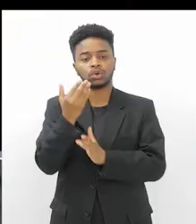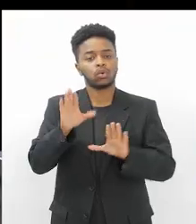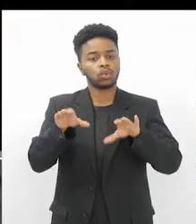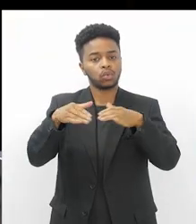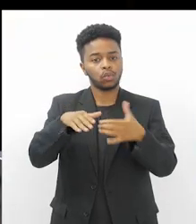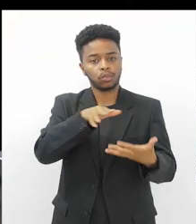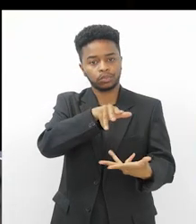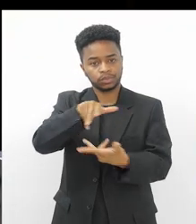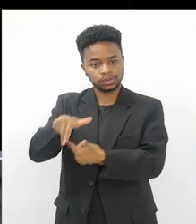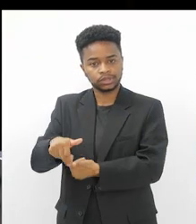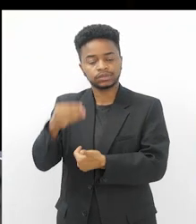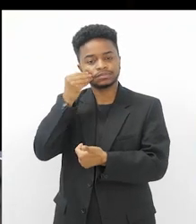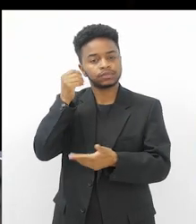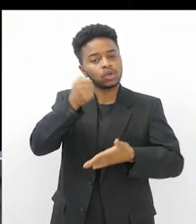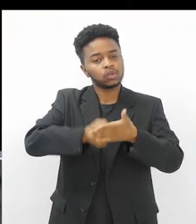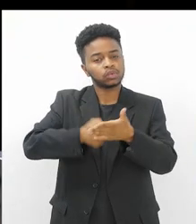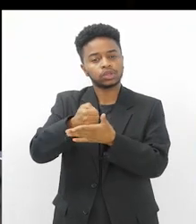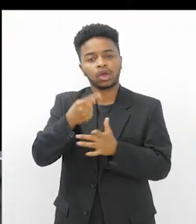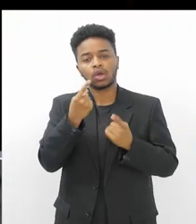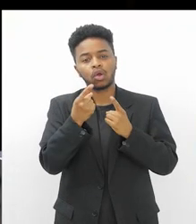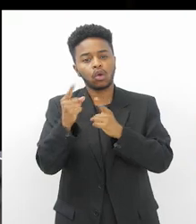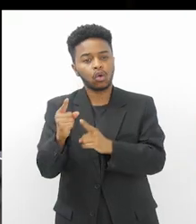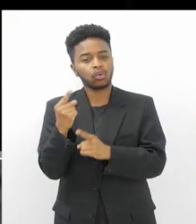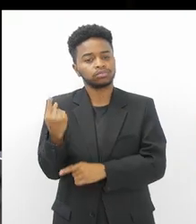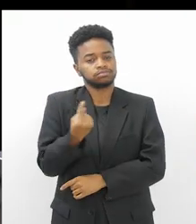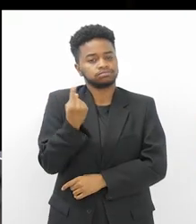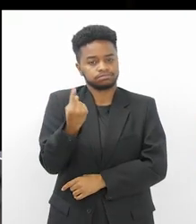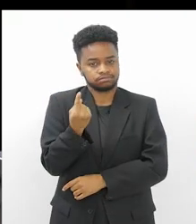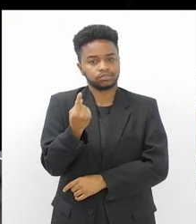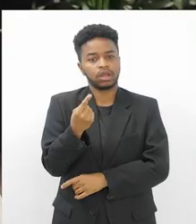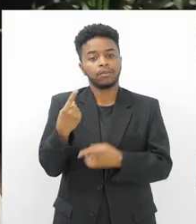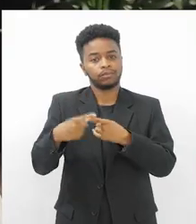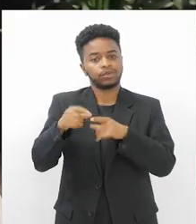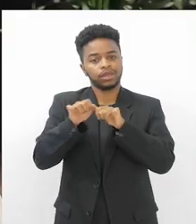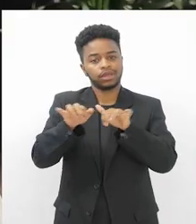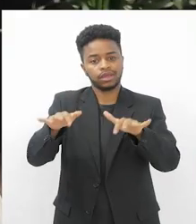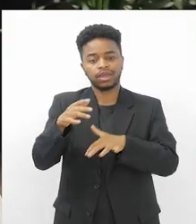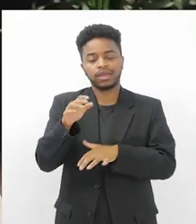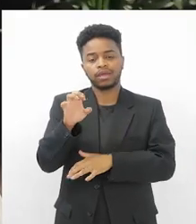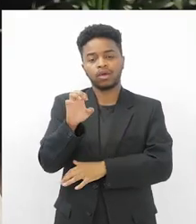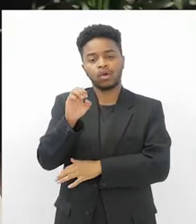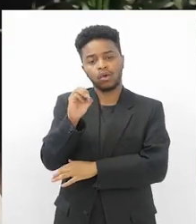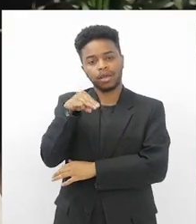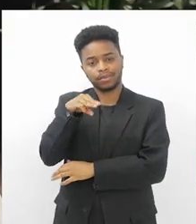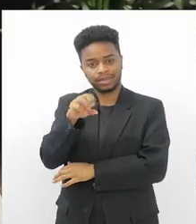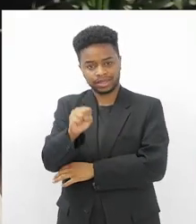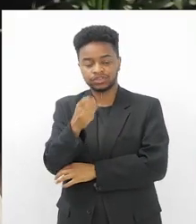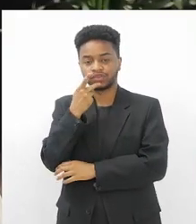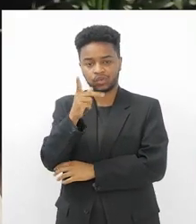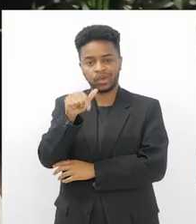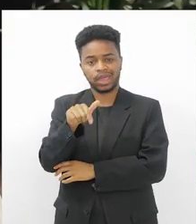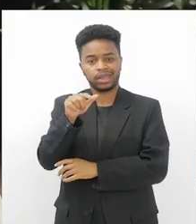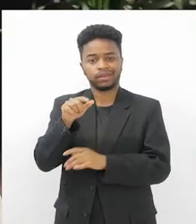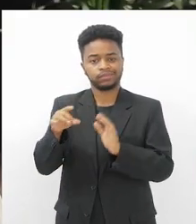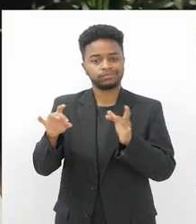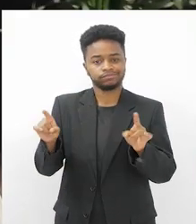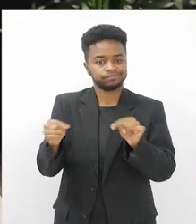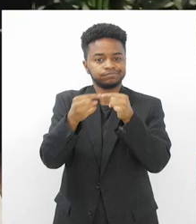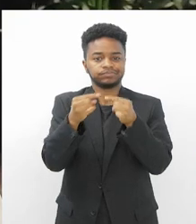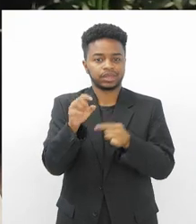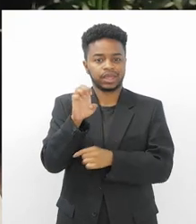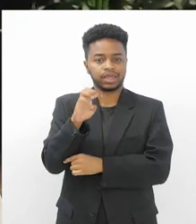internacional para conexão social para lutar contra essa epidemia da solidão, porque a OMS está considerando a solidão uma